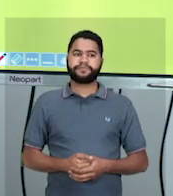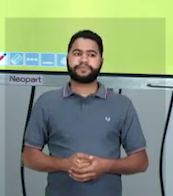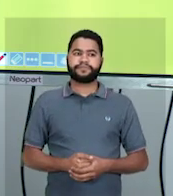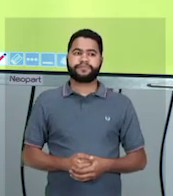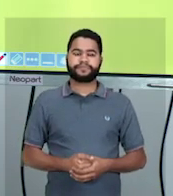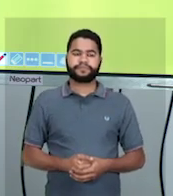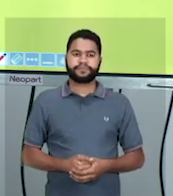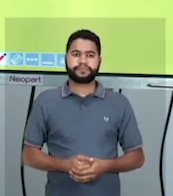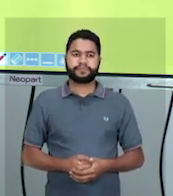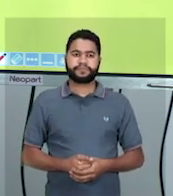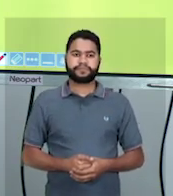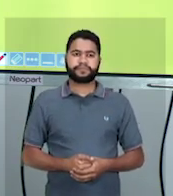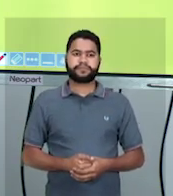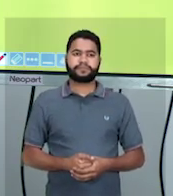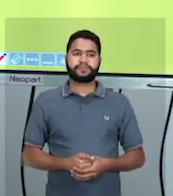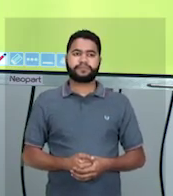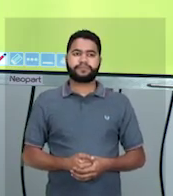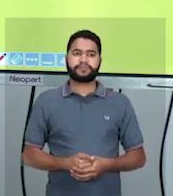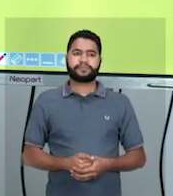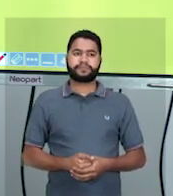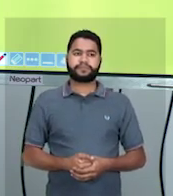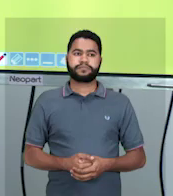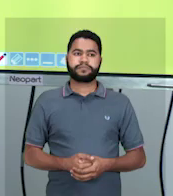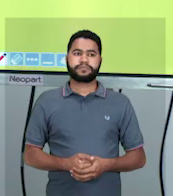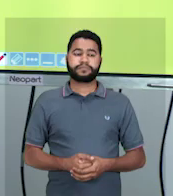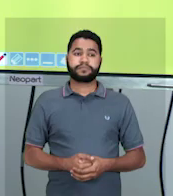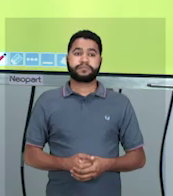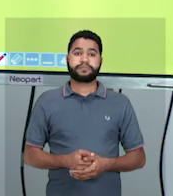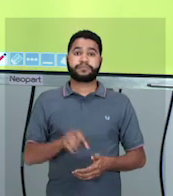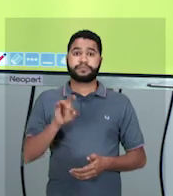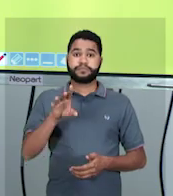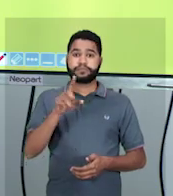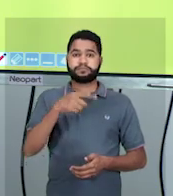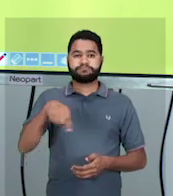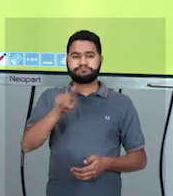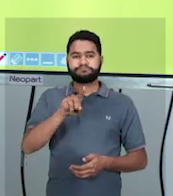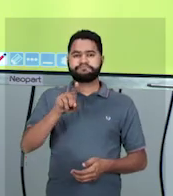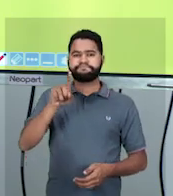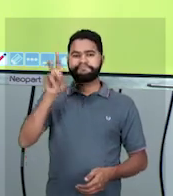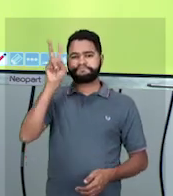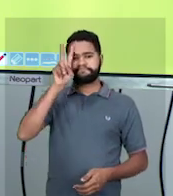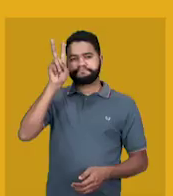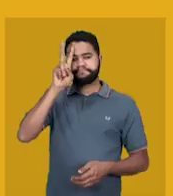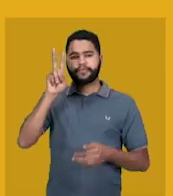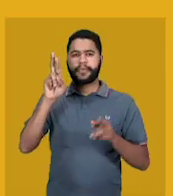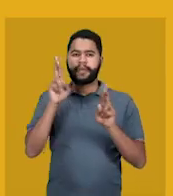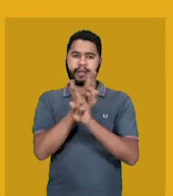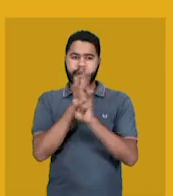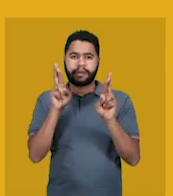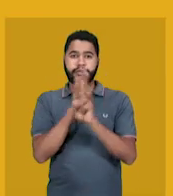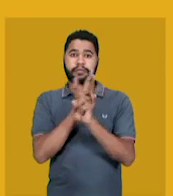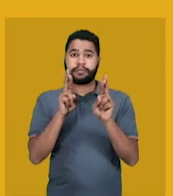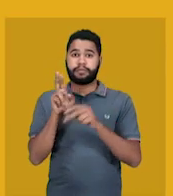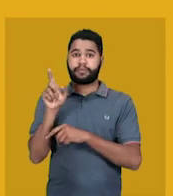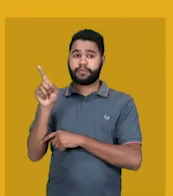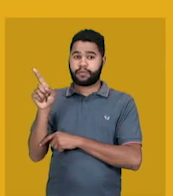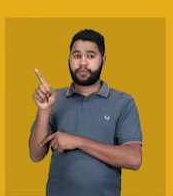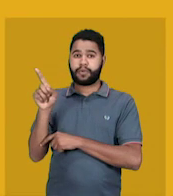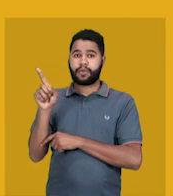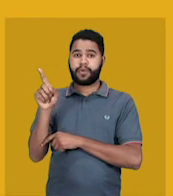E aí bom então só para relembrar Então dessa relação né Nós temos a relação